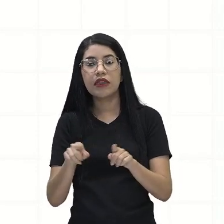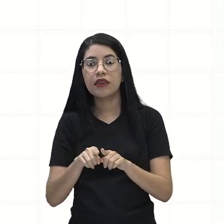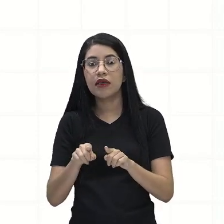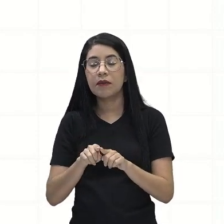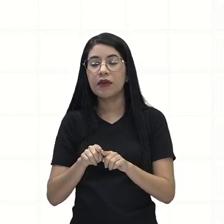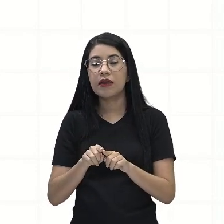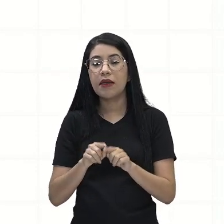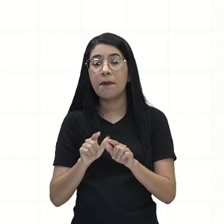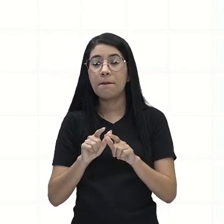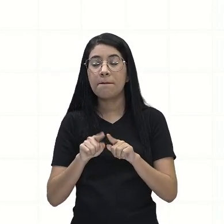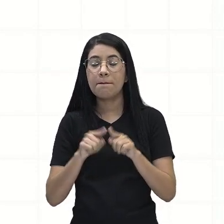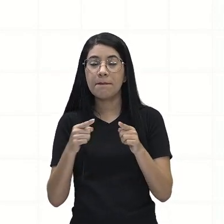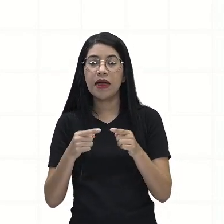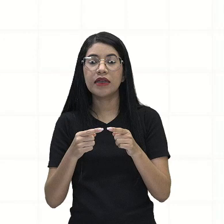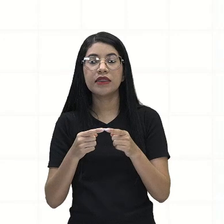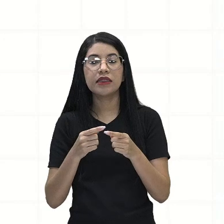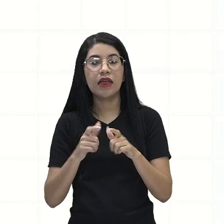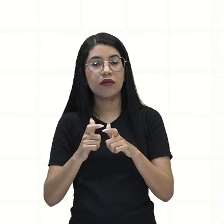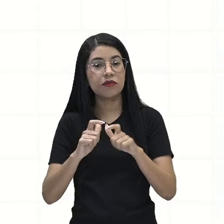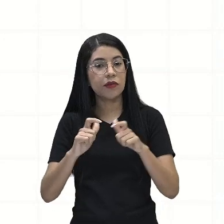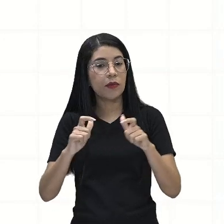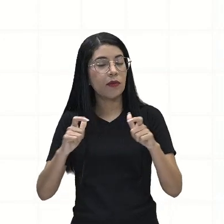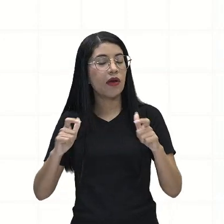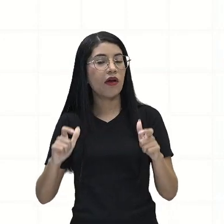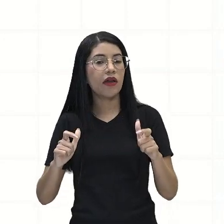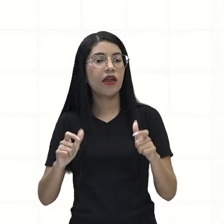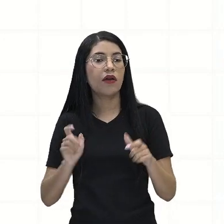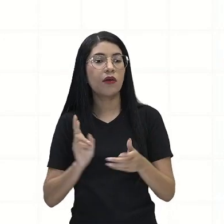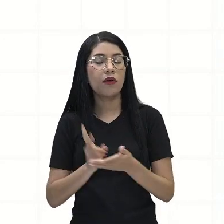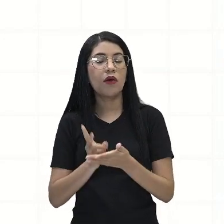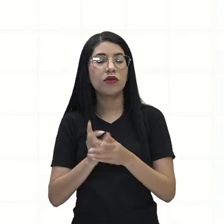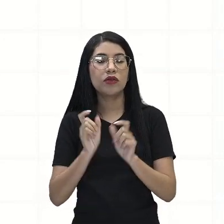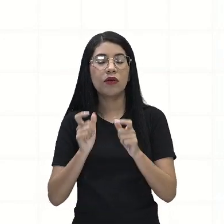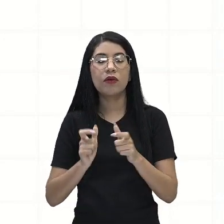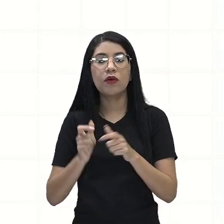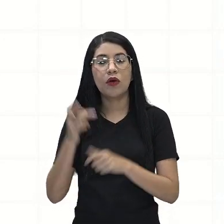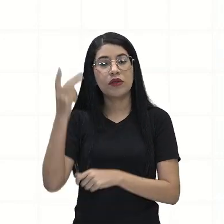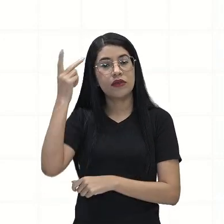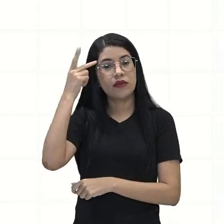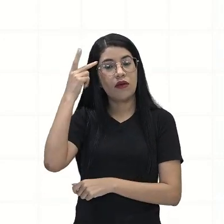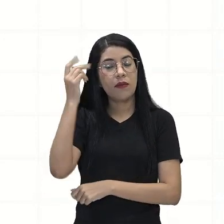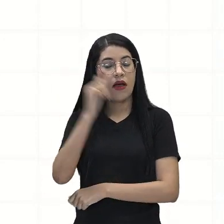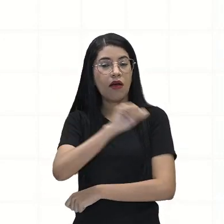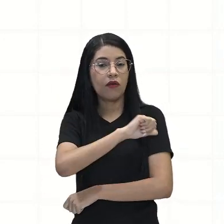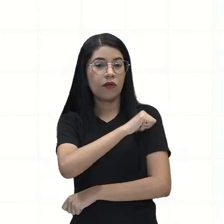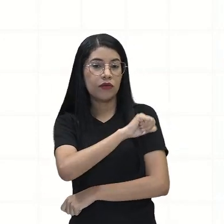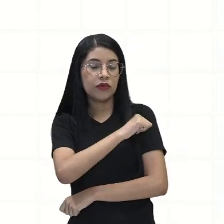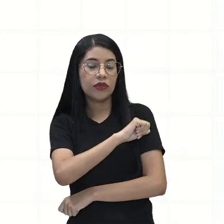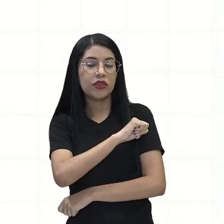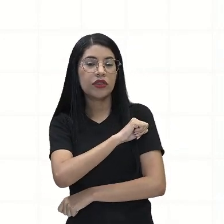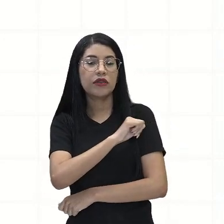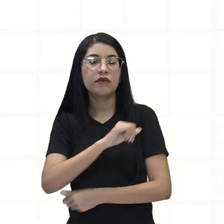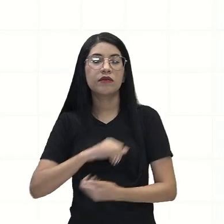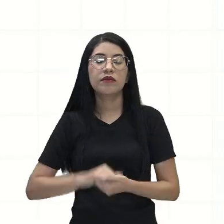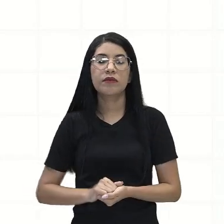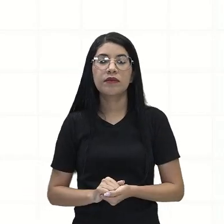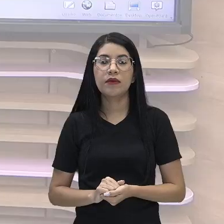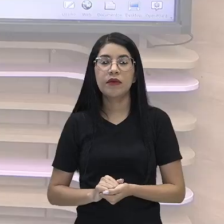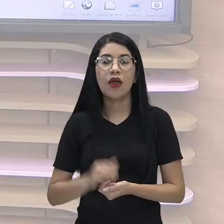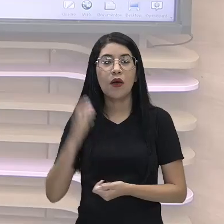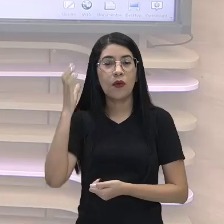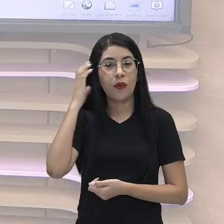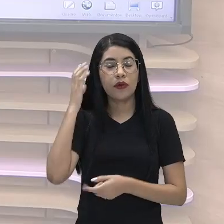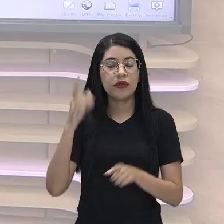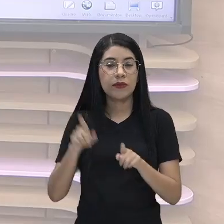maior densidade também, como a gente pode observar, nos estados de São Paulo, ali Rio de Janeiro, Curitiba, mais a parte